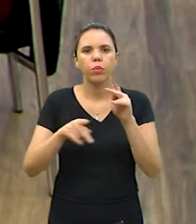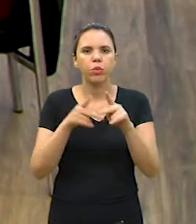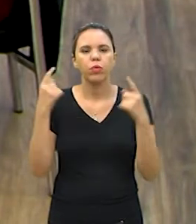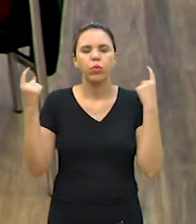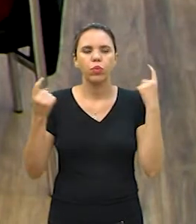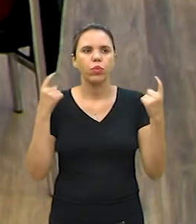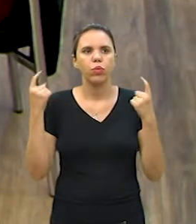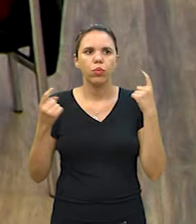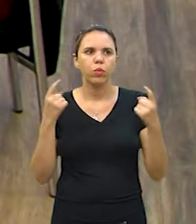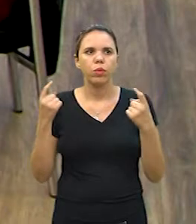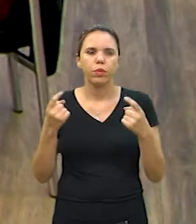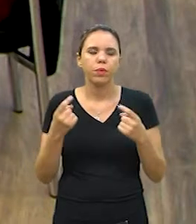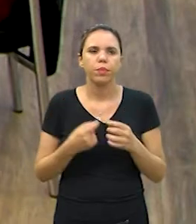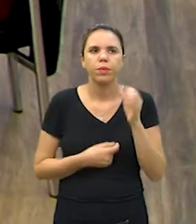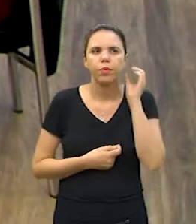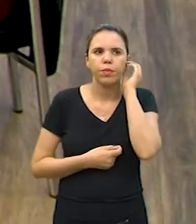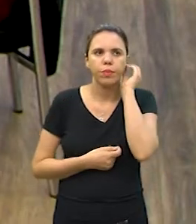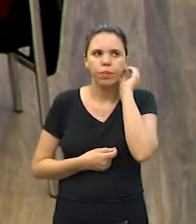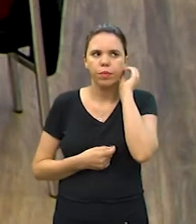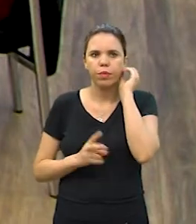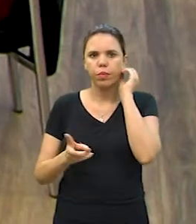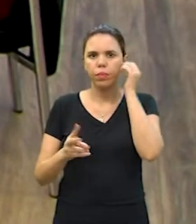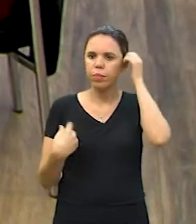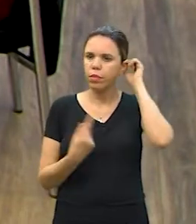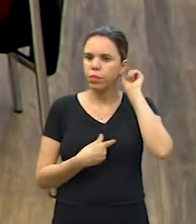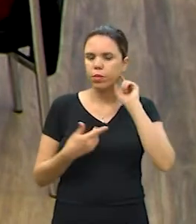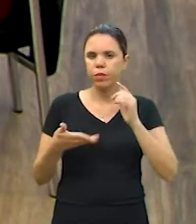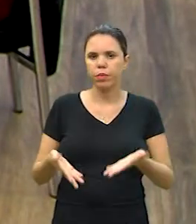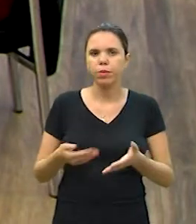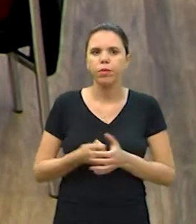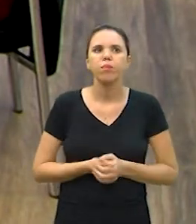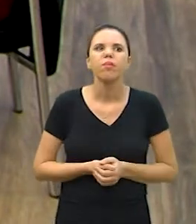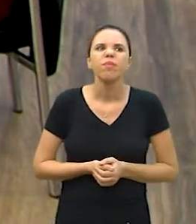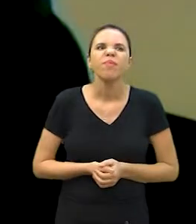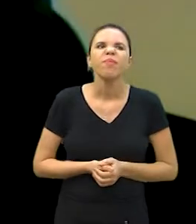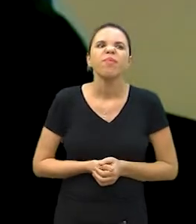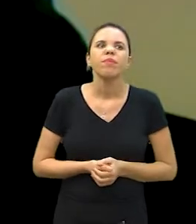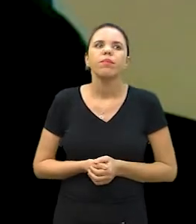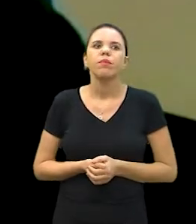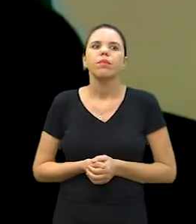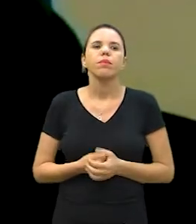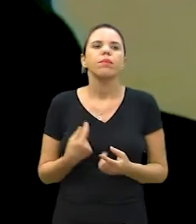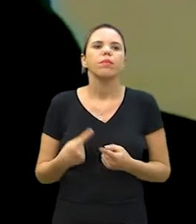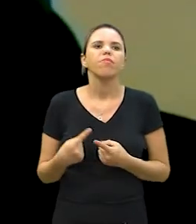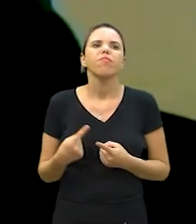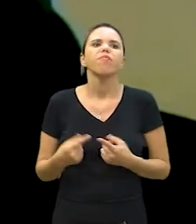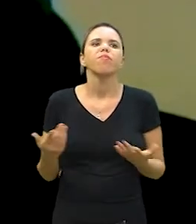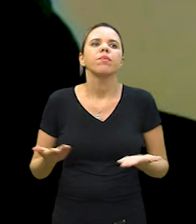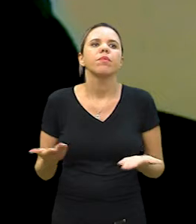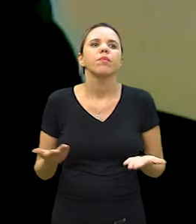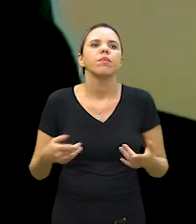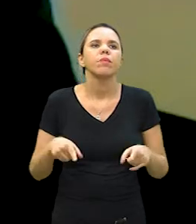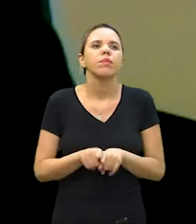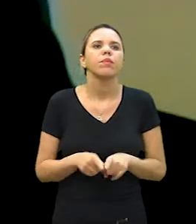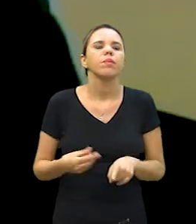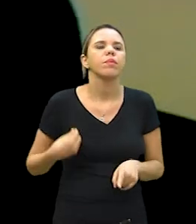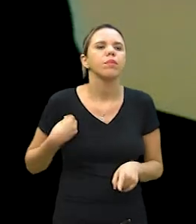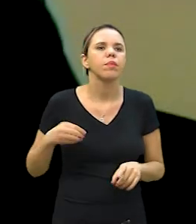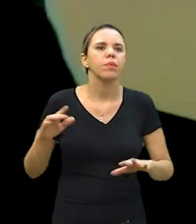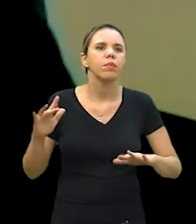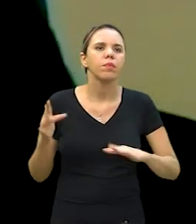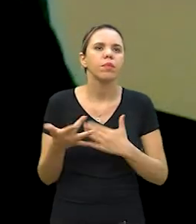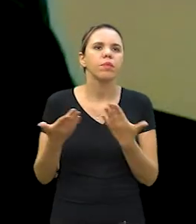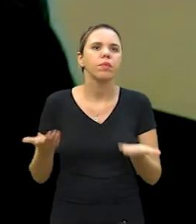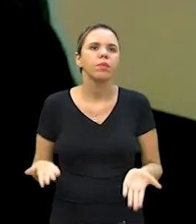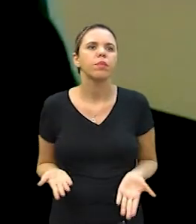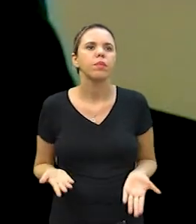pessoas, tudo é uma preocupação permanente nossa aqui, né? Porque hoje a gente também vive aí com as